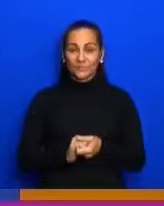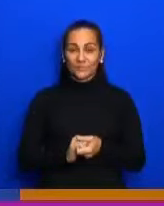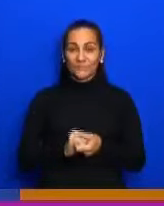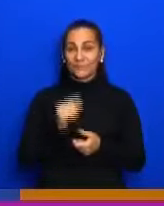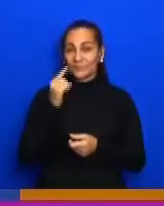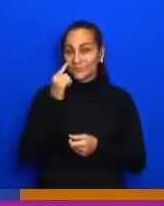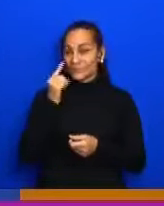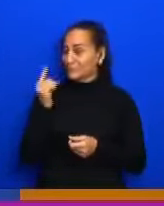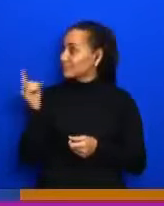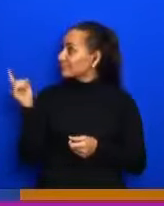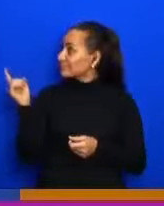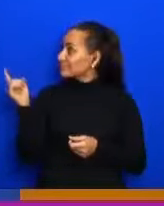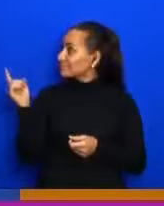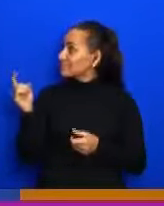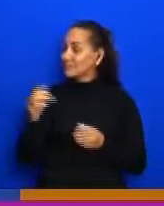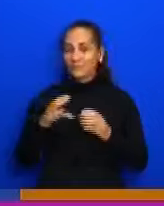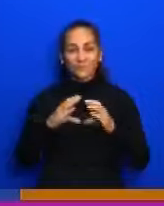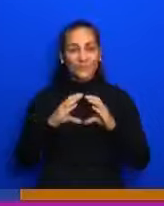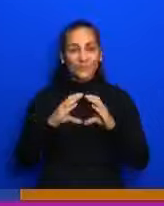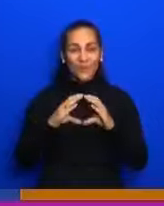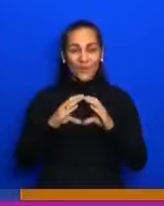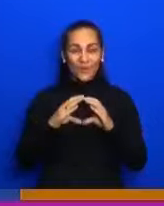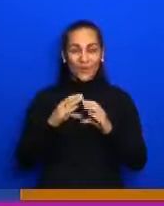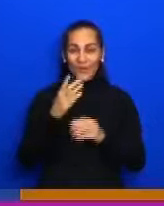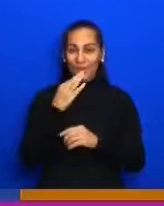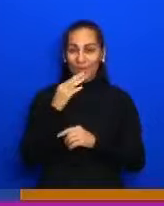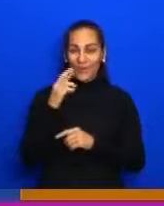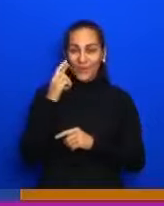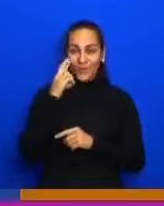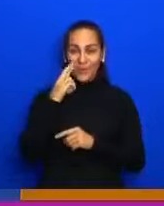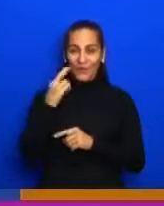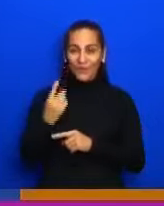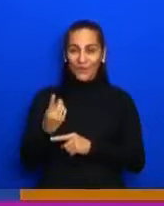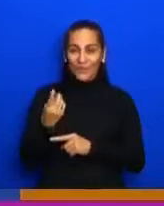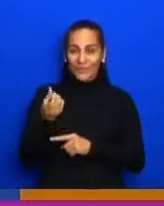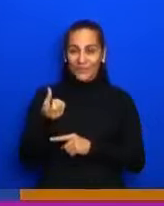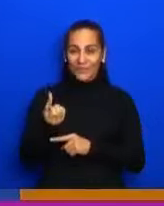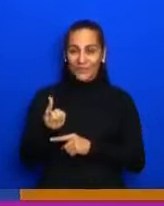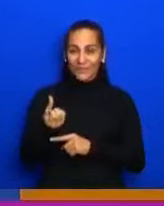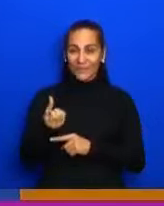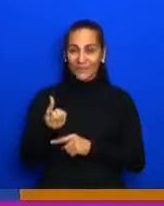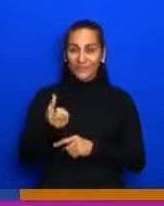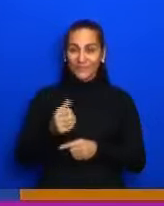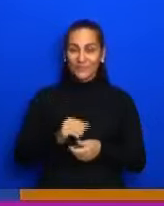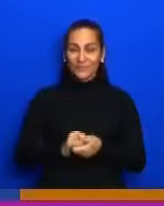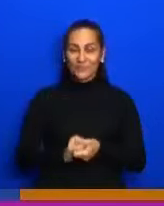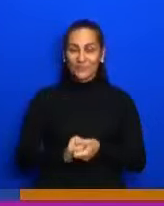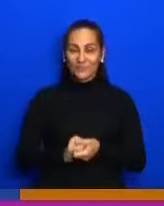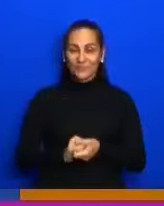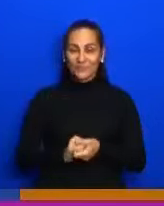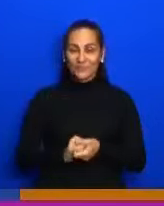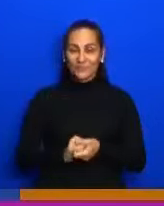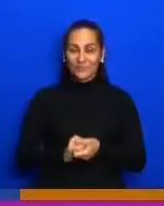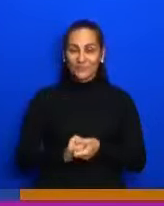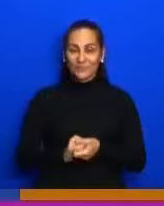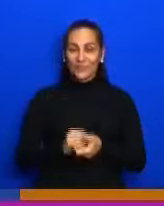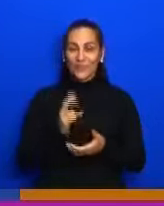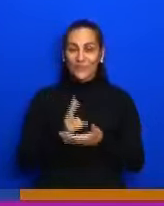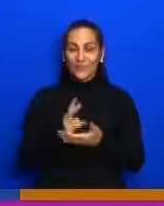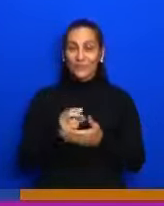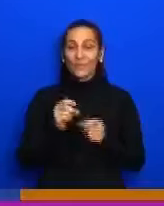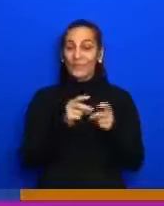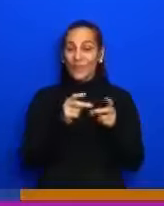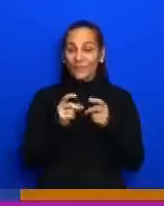Mais uma dezena chegando. Bola rosa 16. Rosa número 16. E